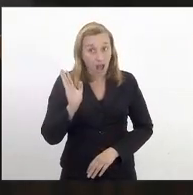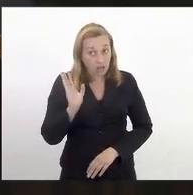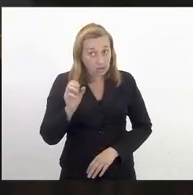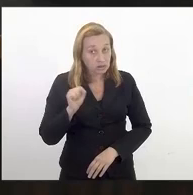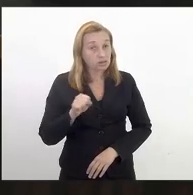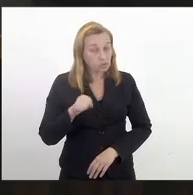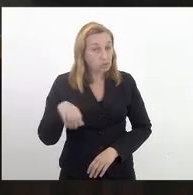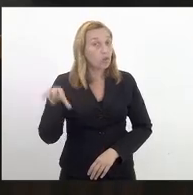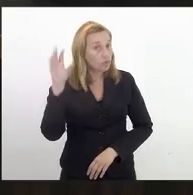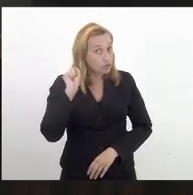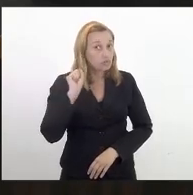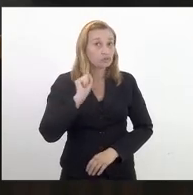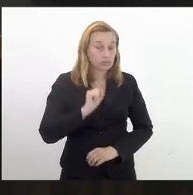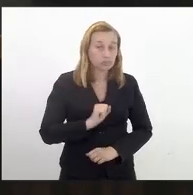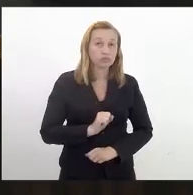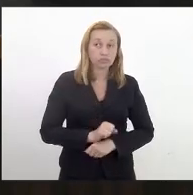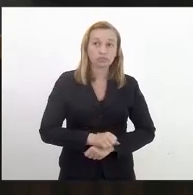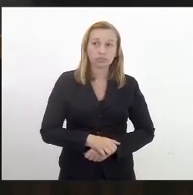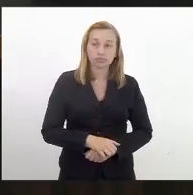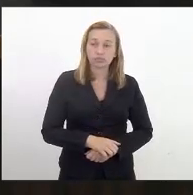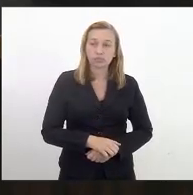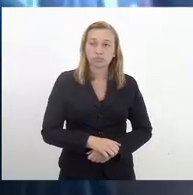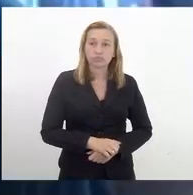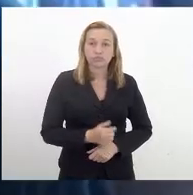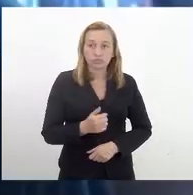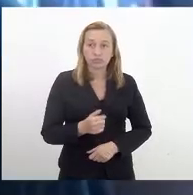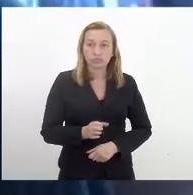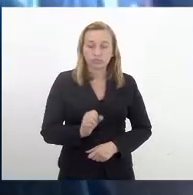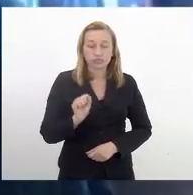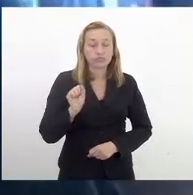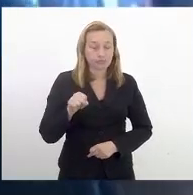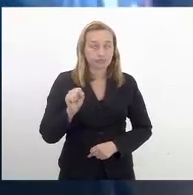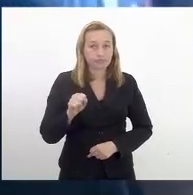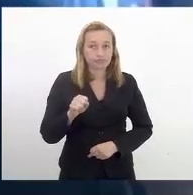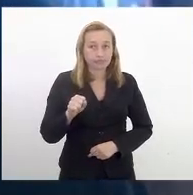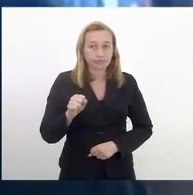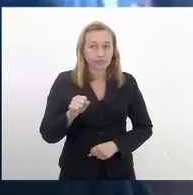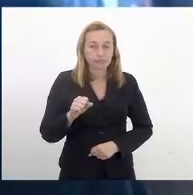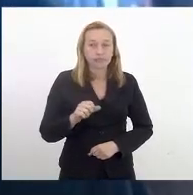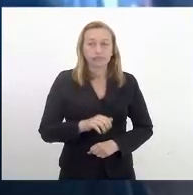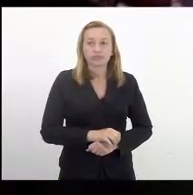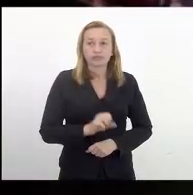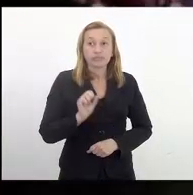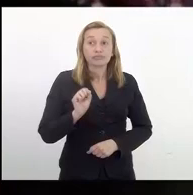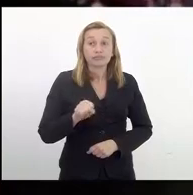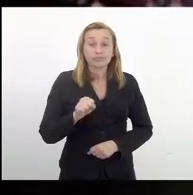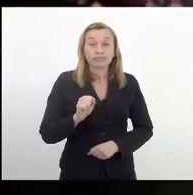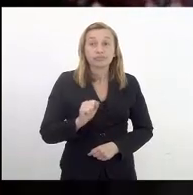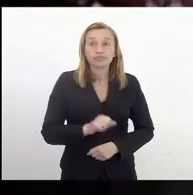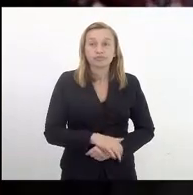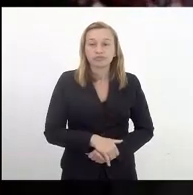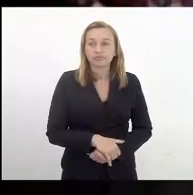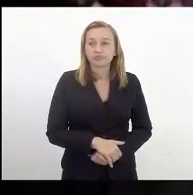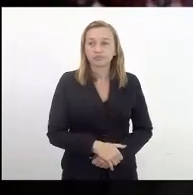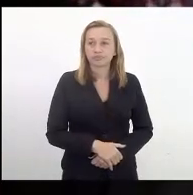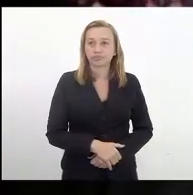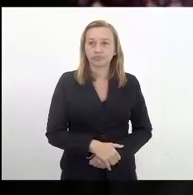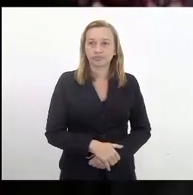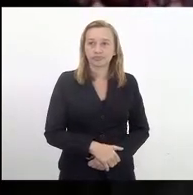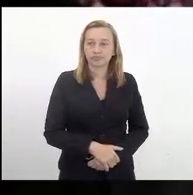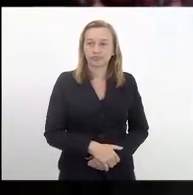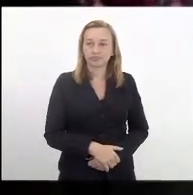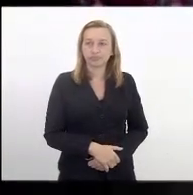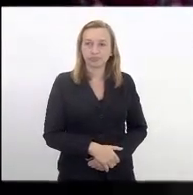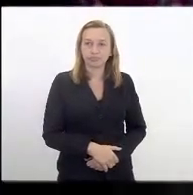ouvindo tá ouvindo Mônica Agora sim tava sentindo Presidente agora